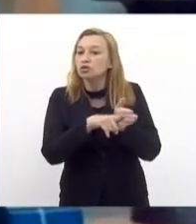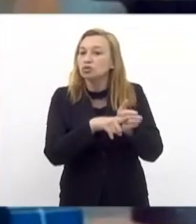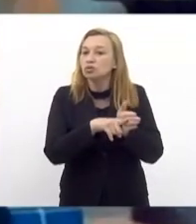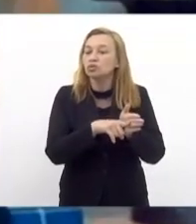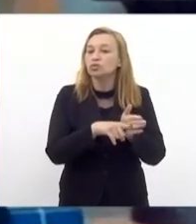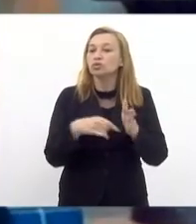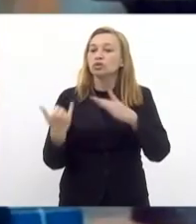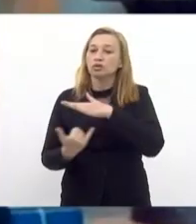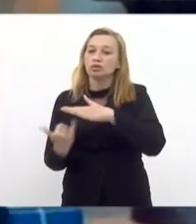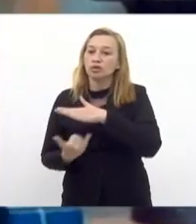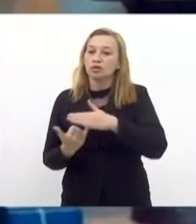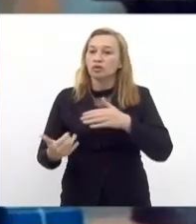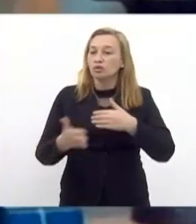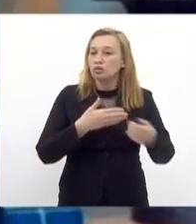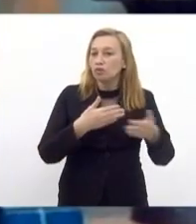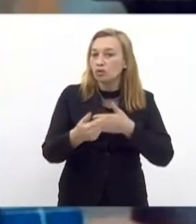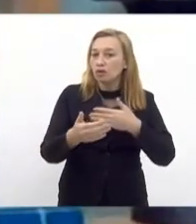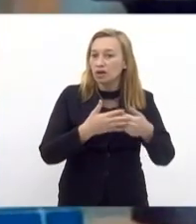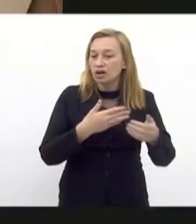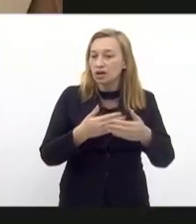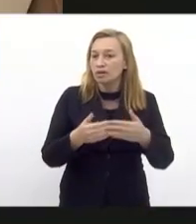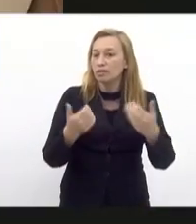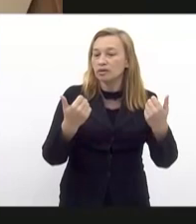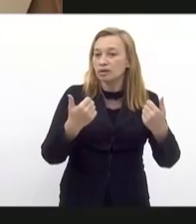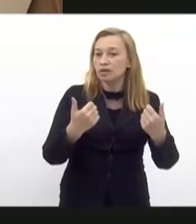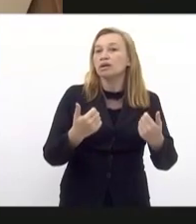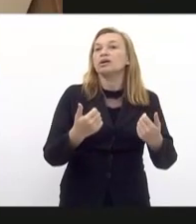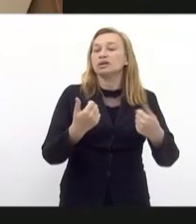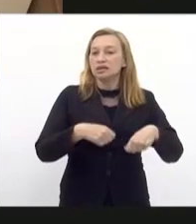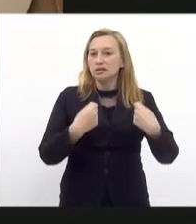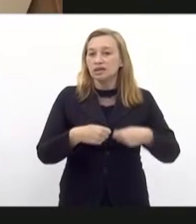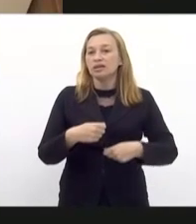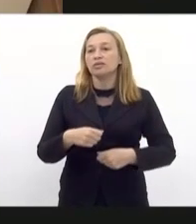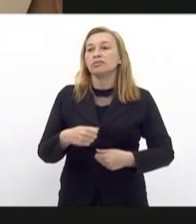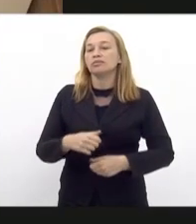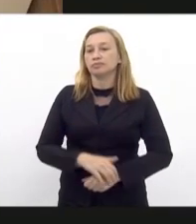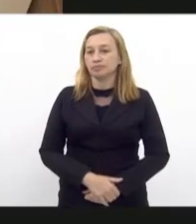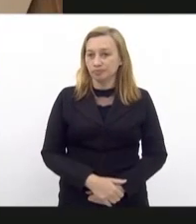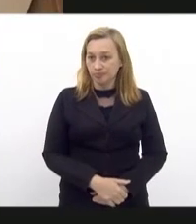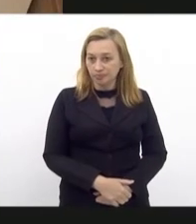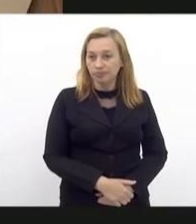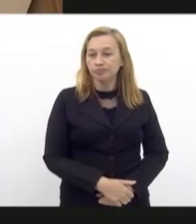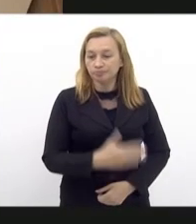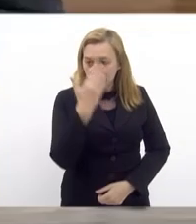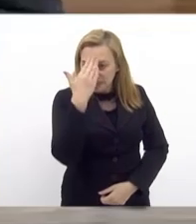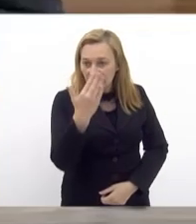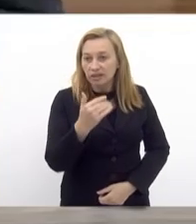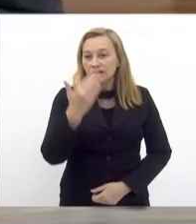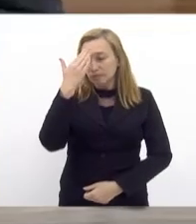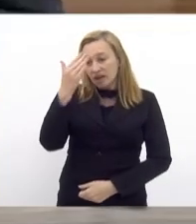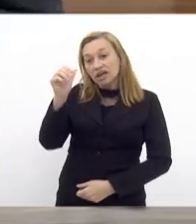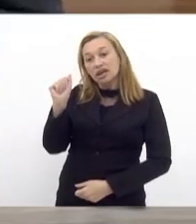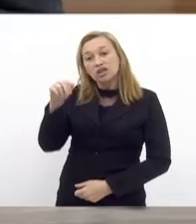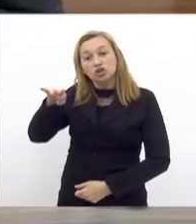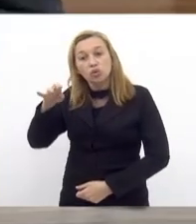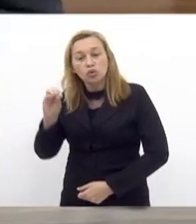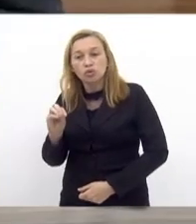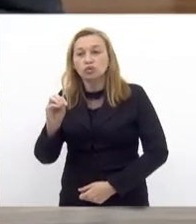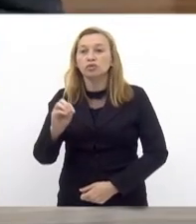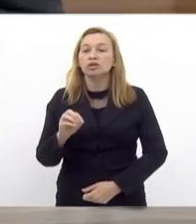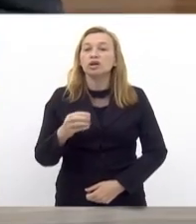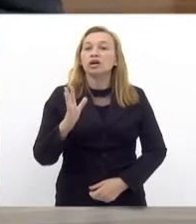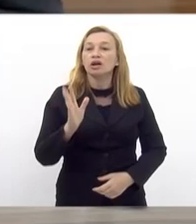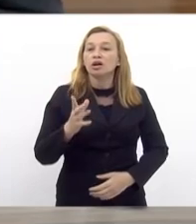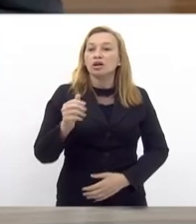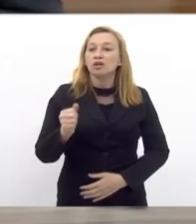qualquer complementariedade que se faça necessária. Muito obrigado. Obrigado, Antônio Queiroz. Com a palavra, o